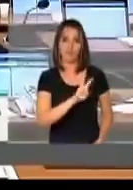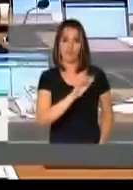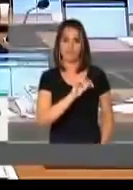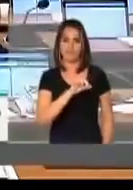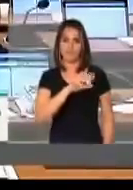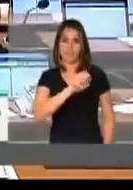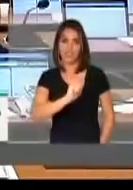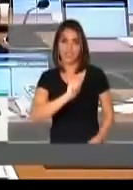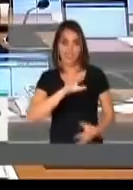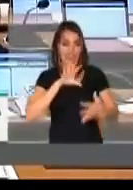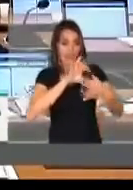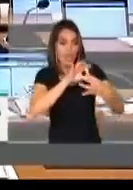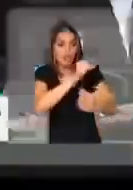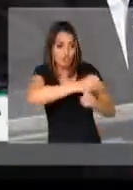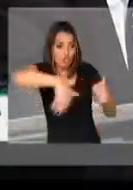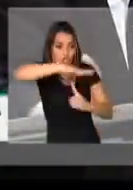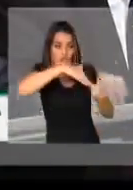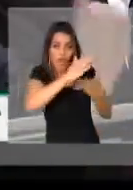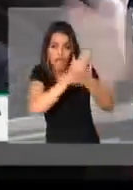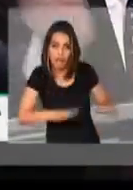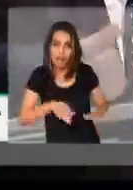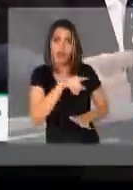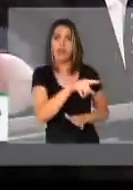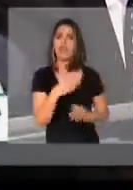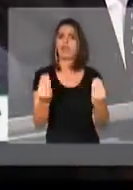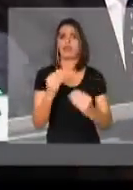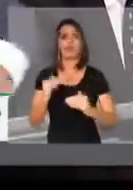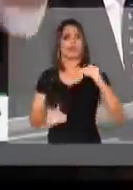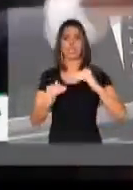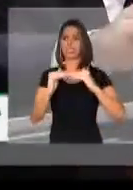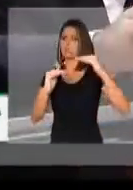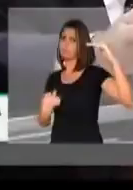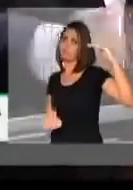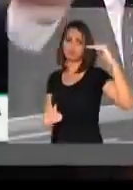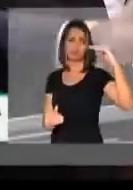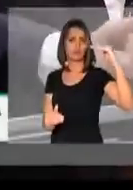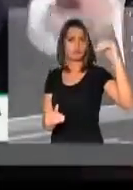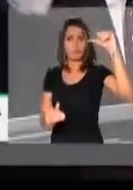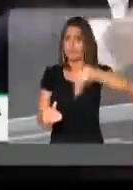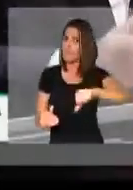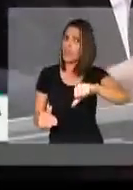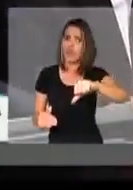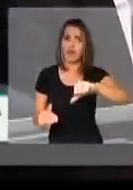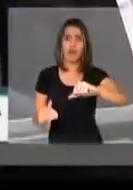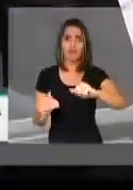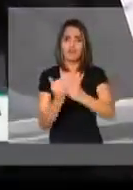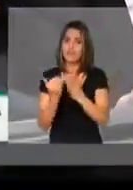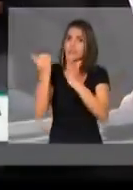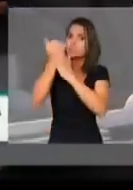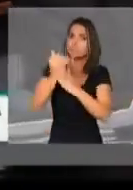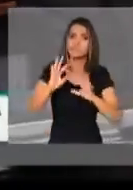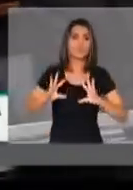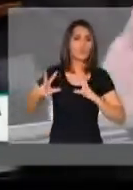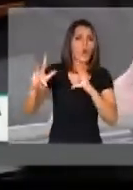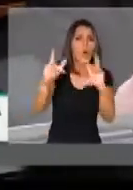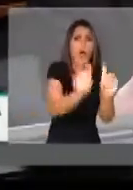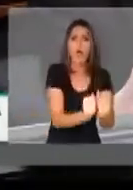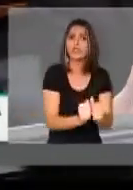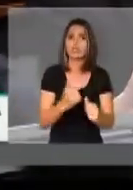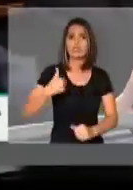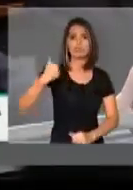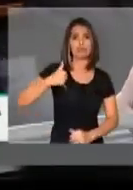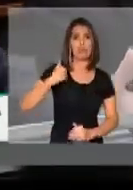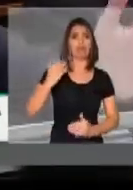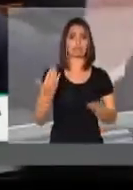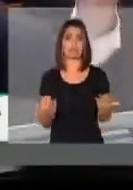Social, com o caráter social da Previdência, é dizer que a desigualdade vai ser a maior e ampliada para todas as idades. É